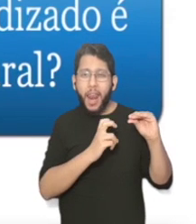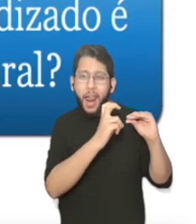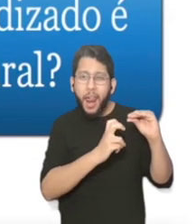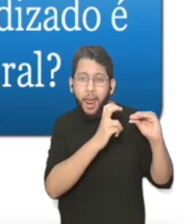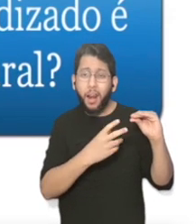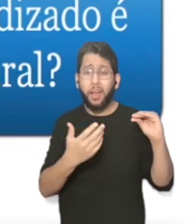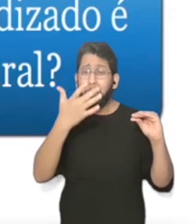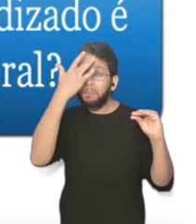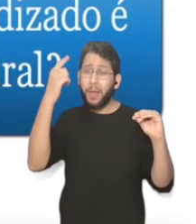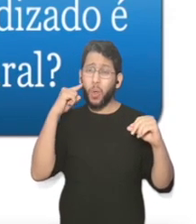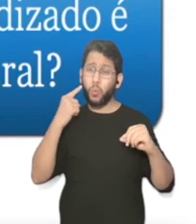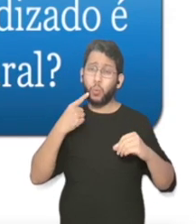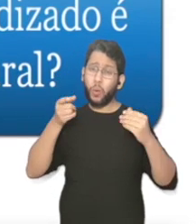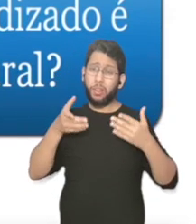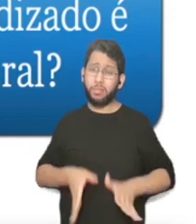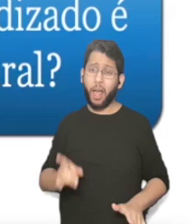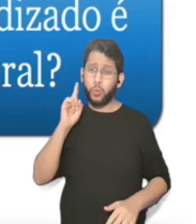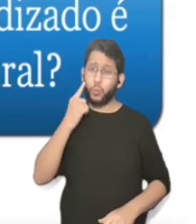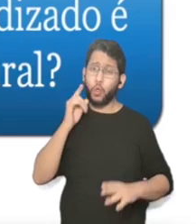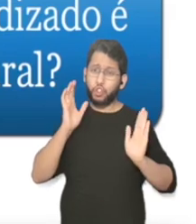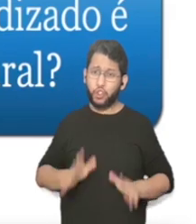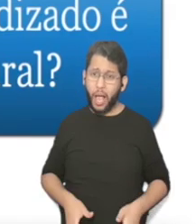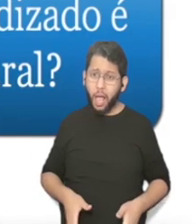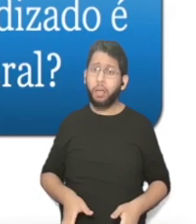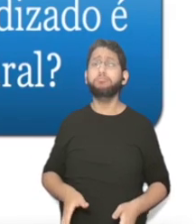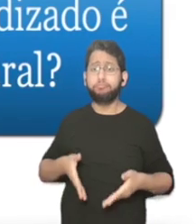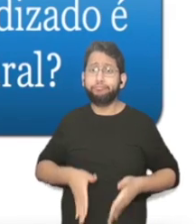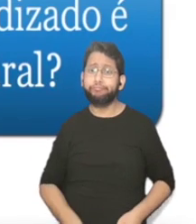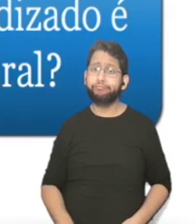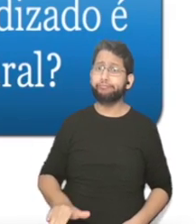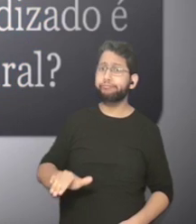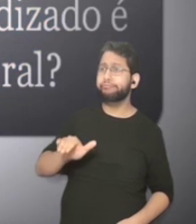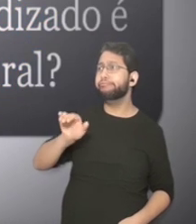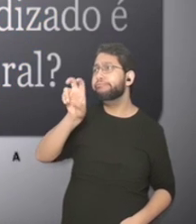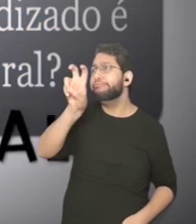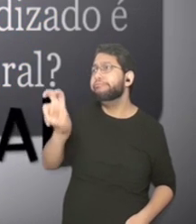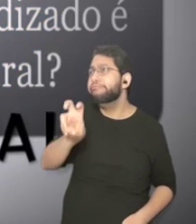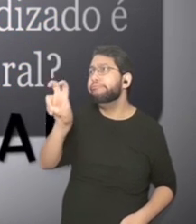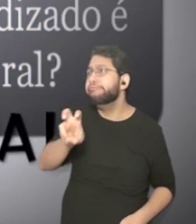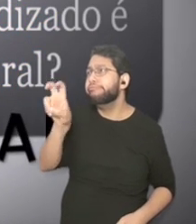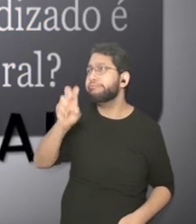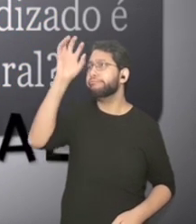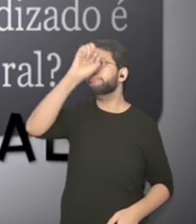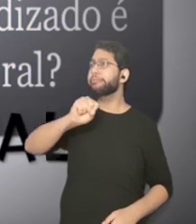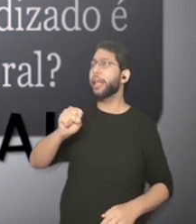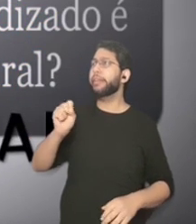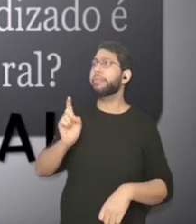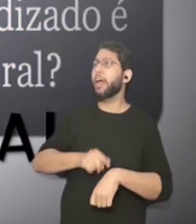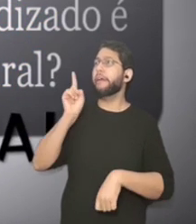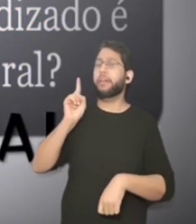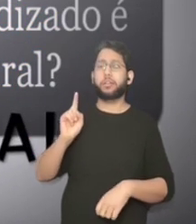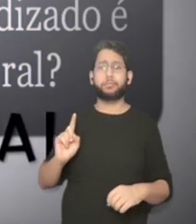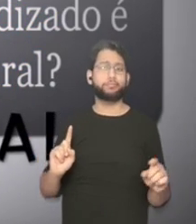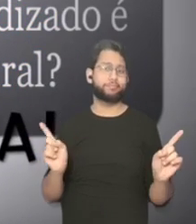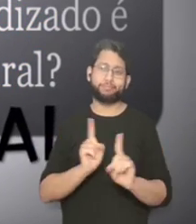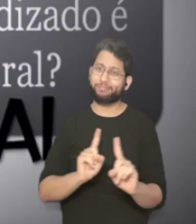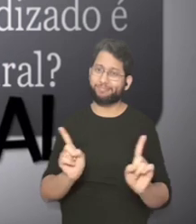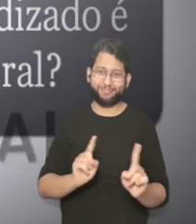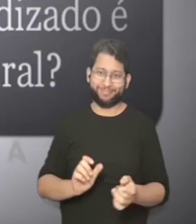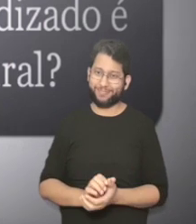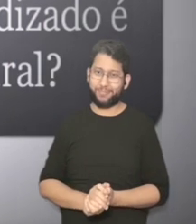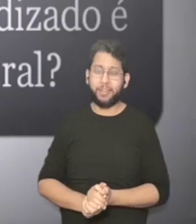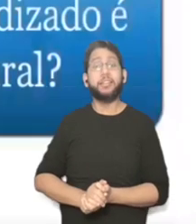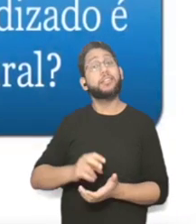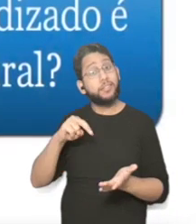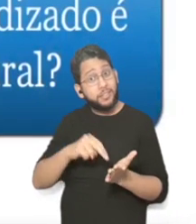dentre outros, é um processo natural, que todos os surdos, por natureza, então, já aprendem sabendo fazer leitura labial. E não é o caso. Esse é